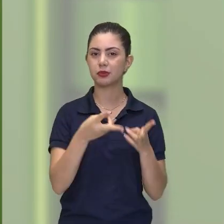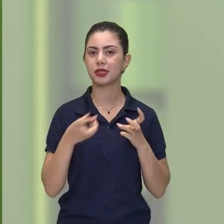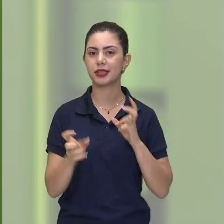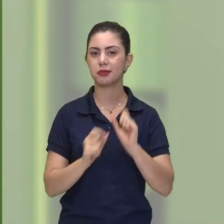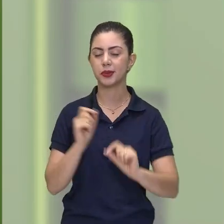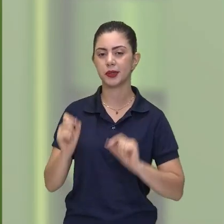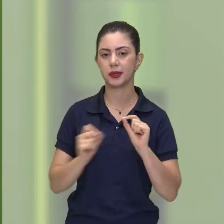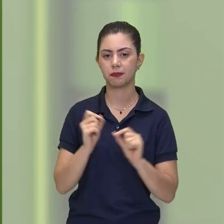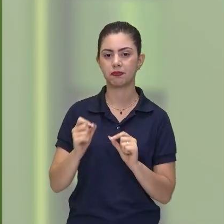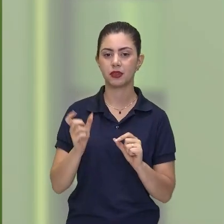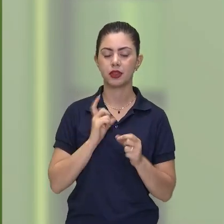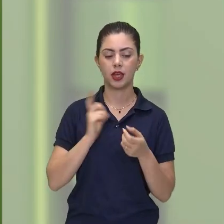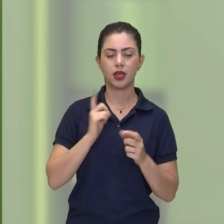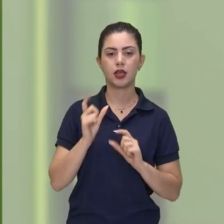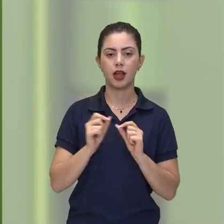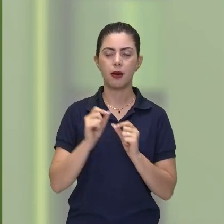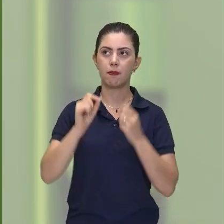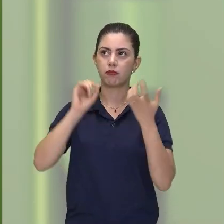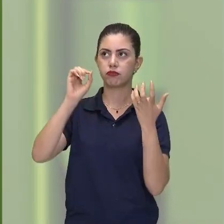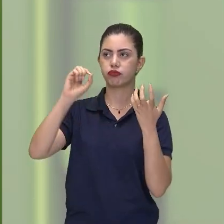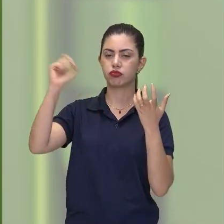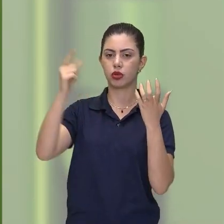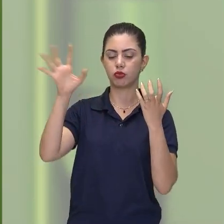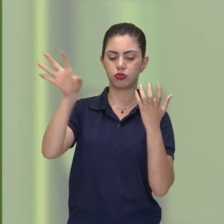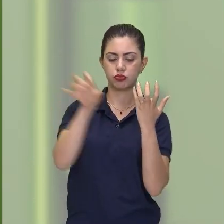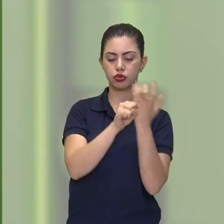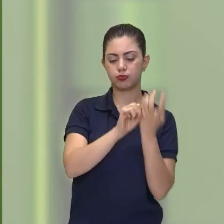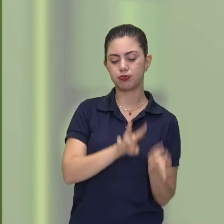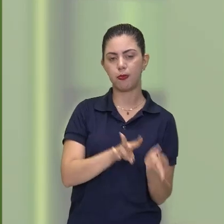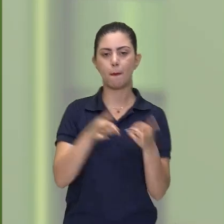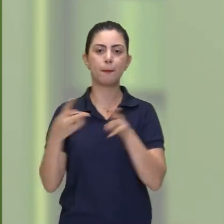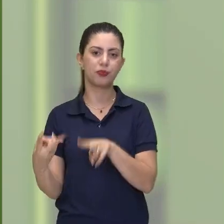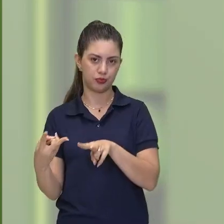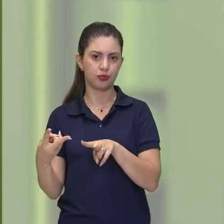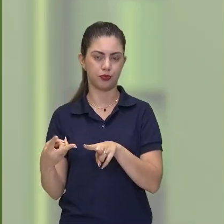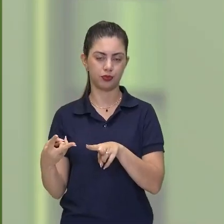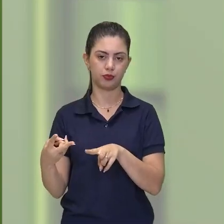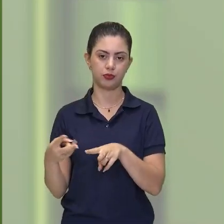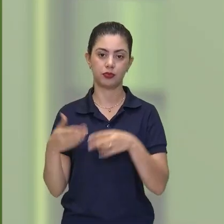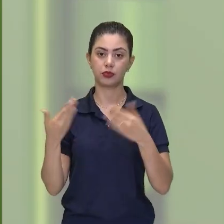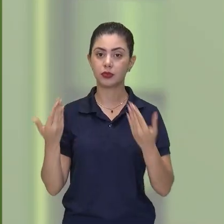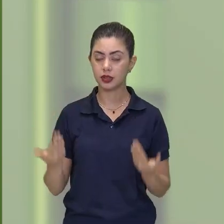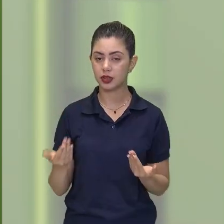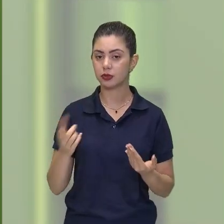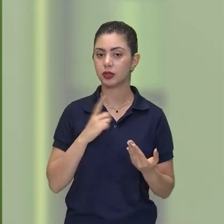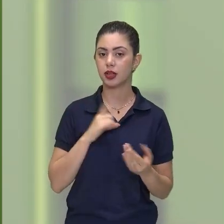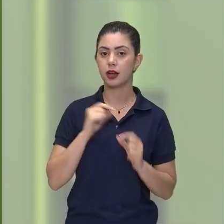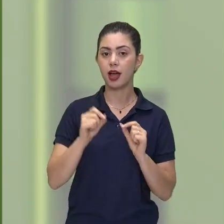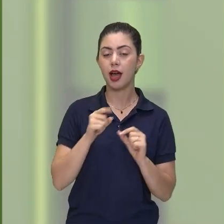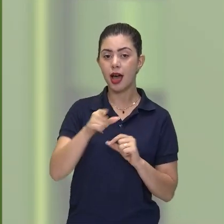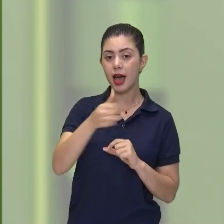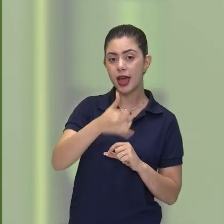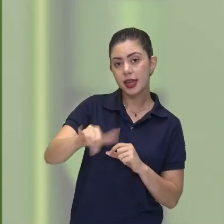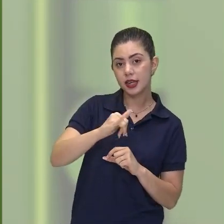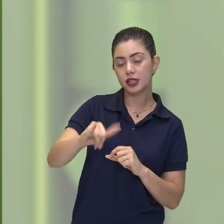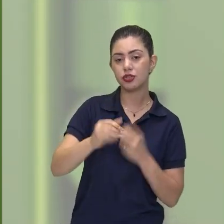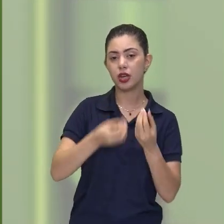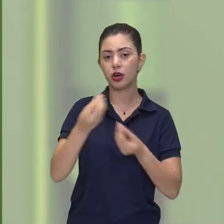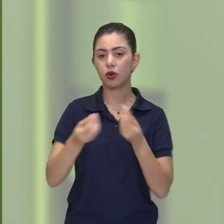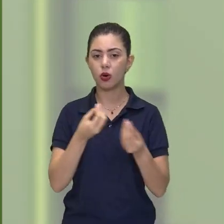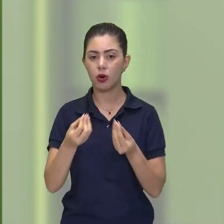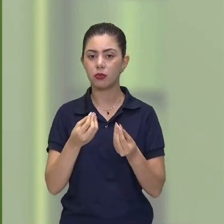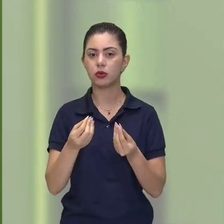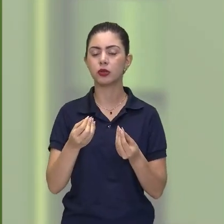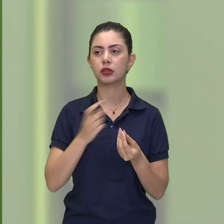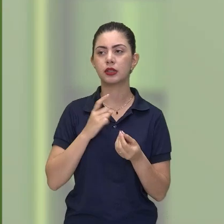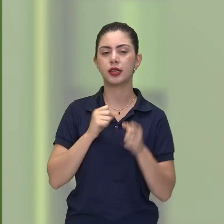vai passar nessa forma unidirecional, né? E uma parte da energia ela é sempre dissipada, né, em forma